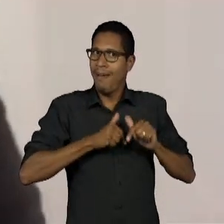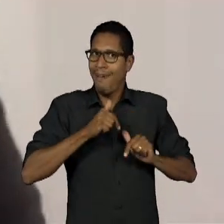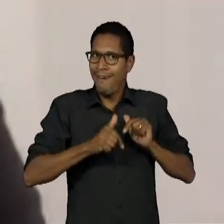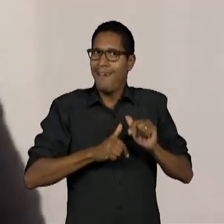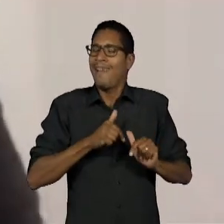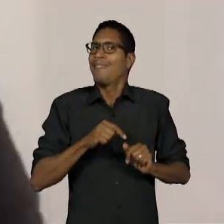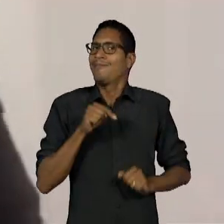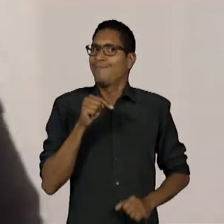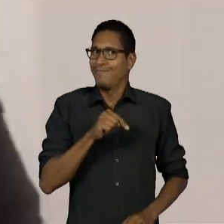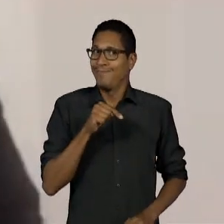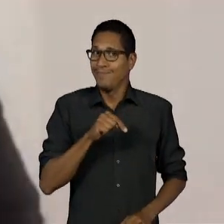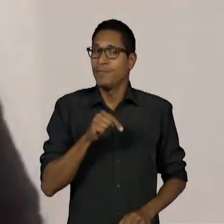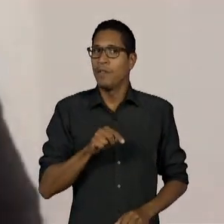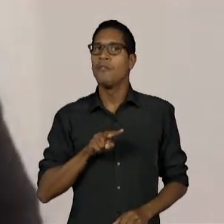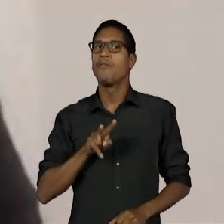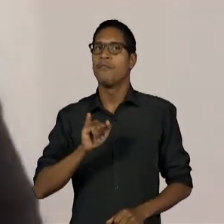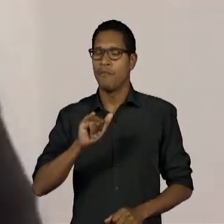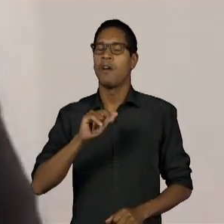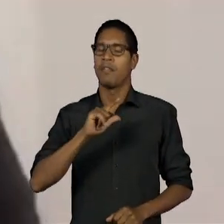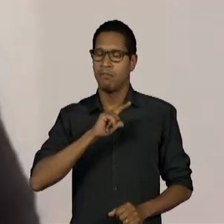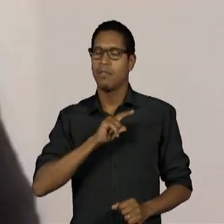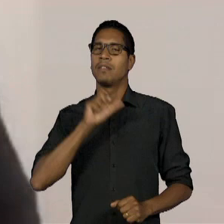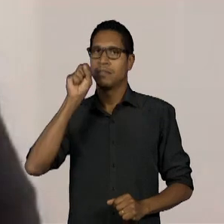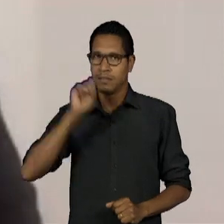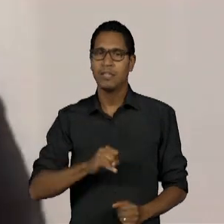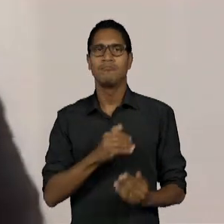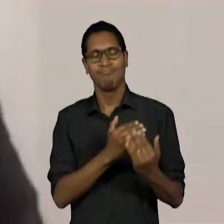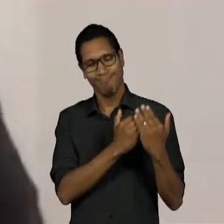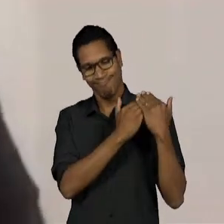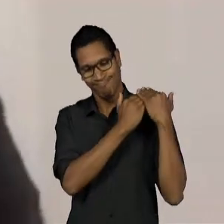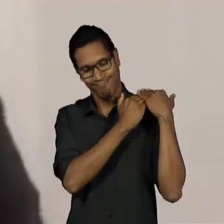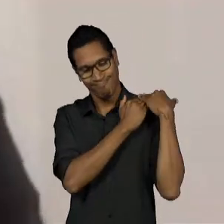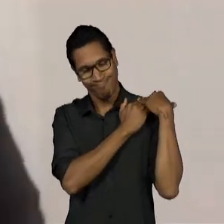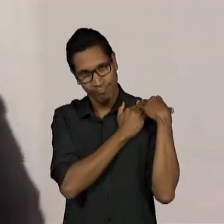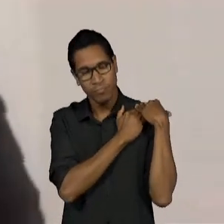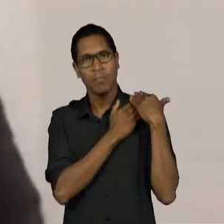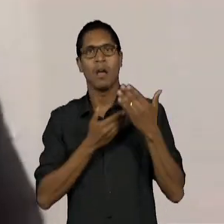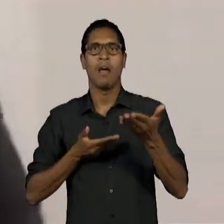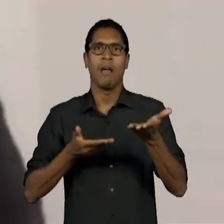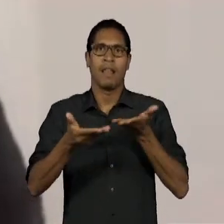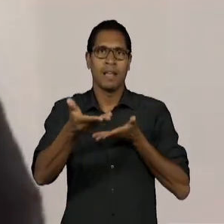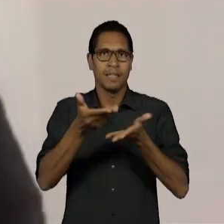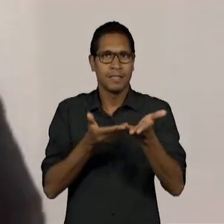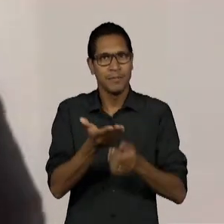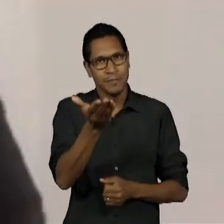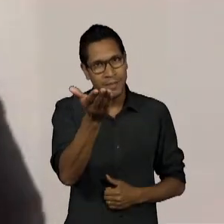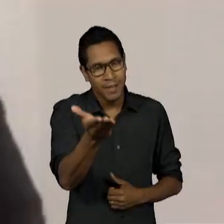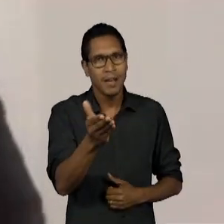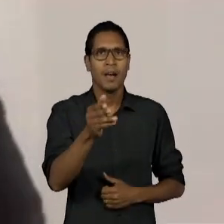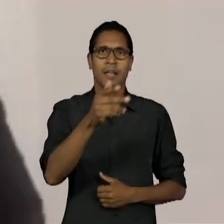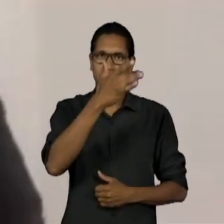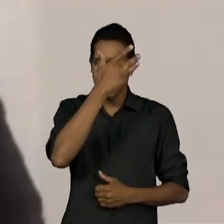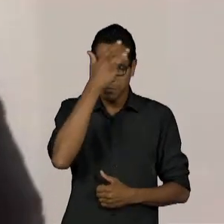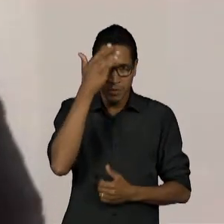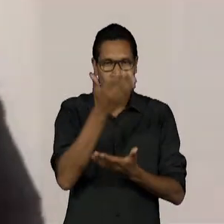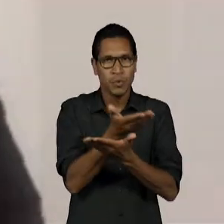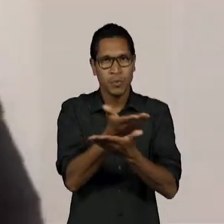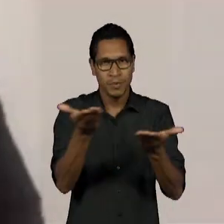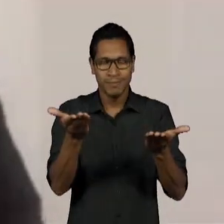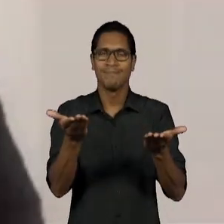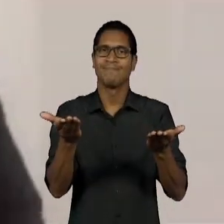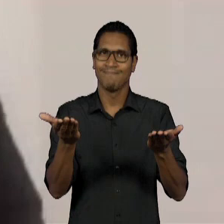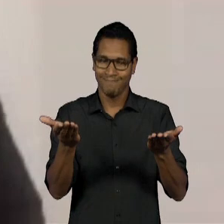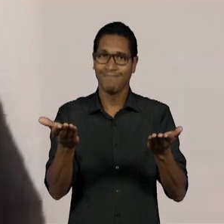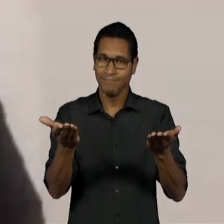a gente vai ter tem uma responsabilidade com relação ao público, porque